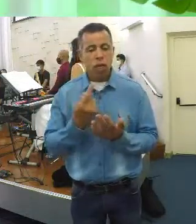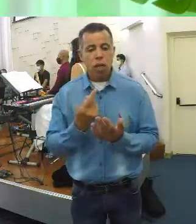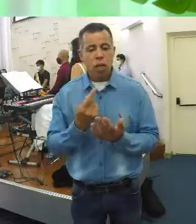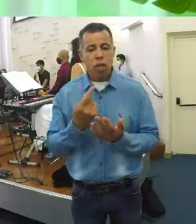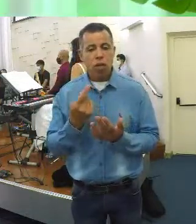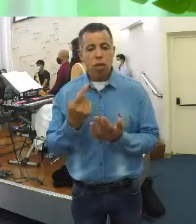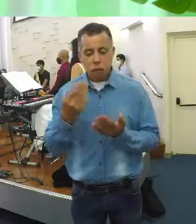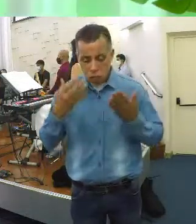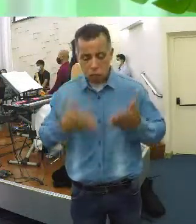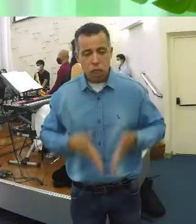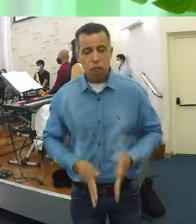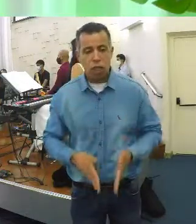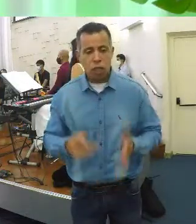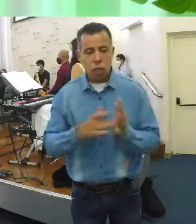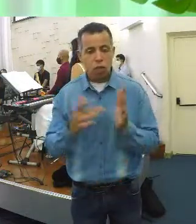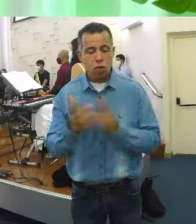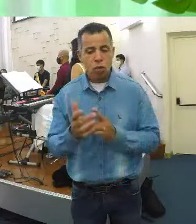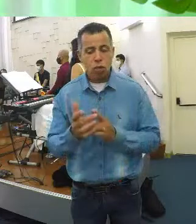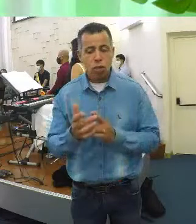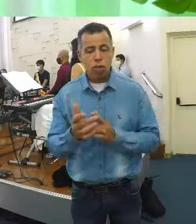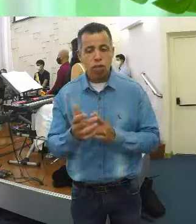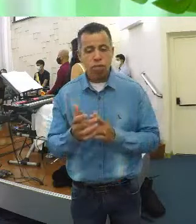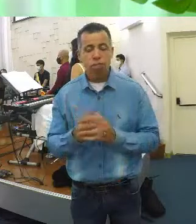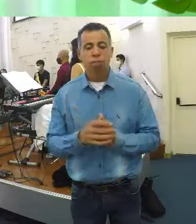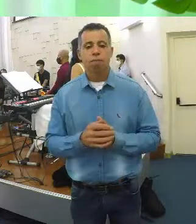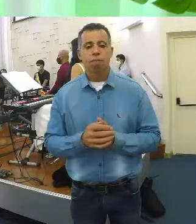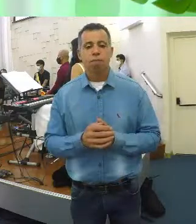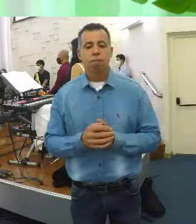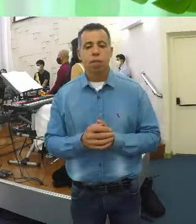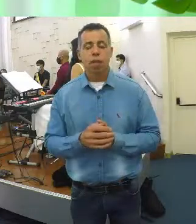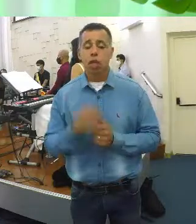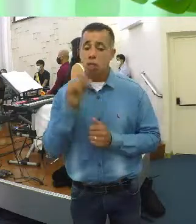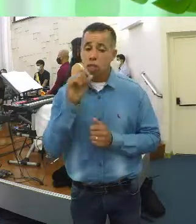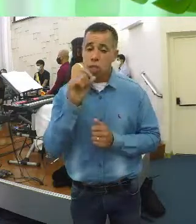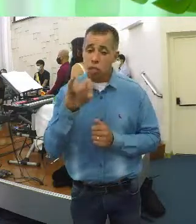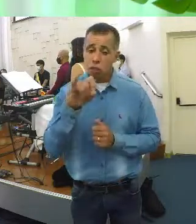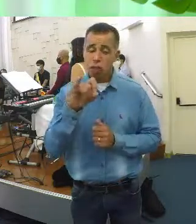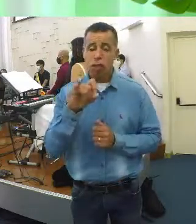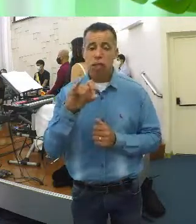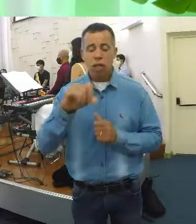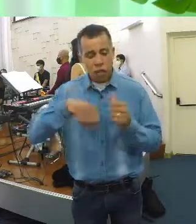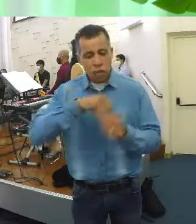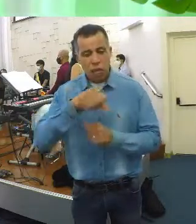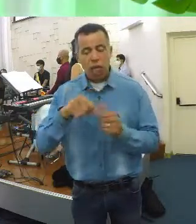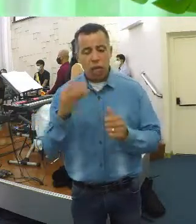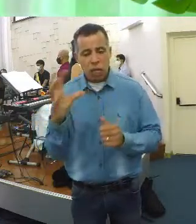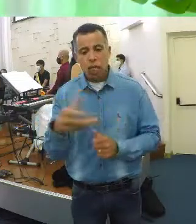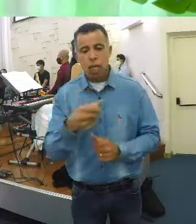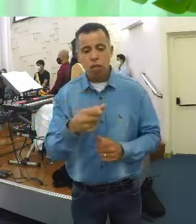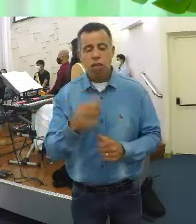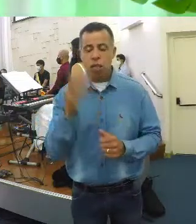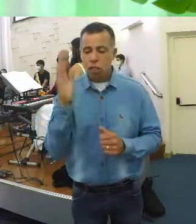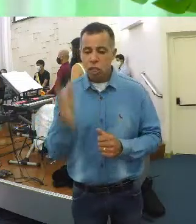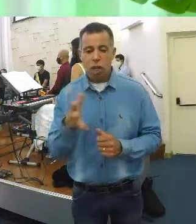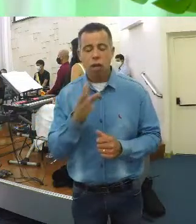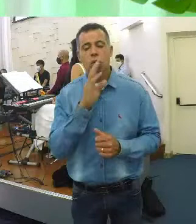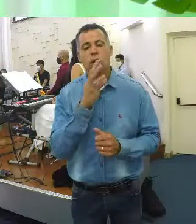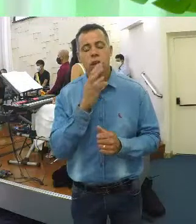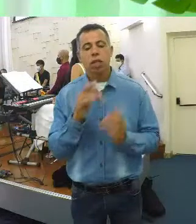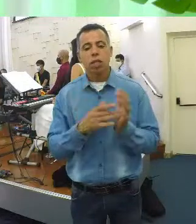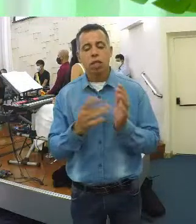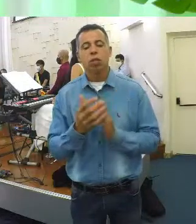é convertido, você conheceu o máximo, conheceu Jesus. Onde Jesus está é o seu céu, já é uma antecipação do